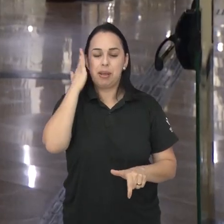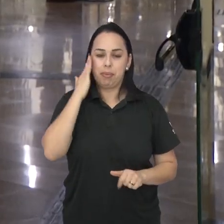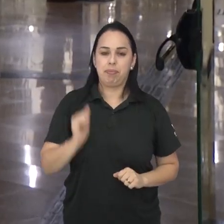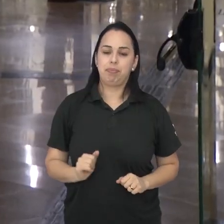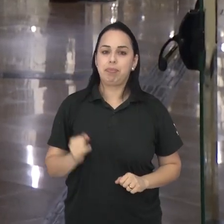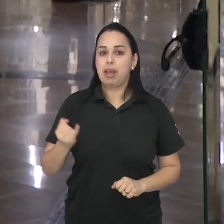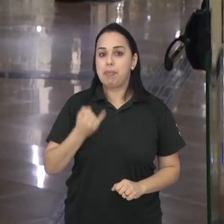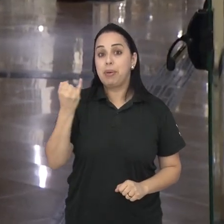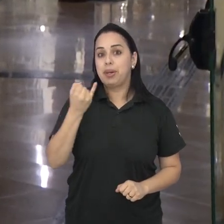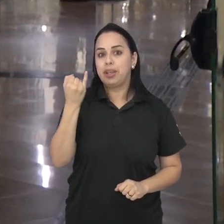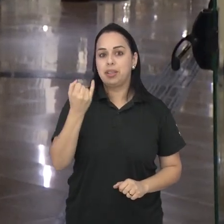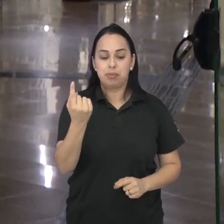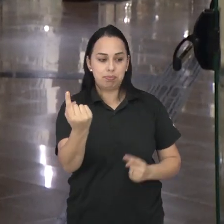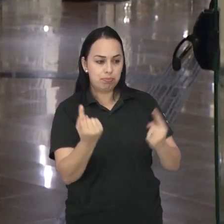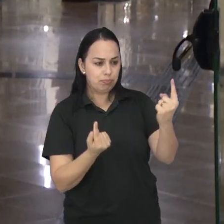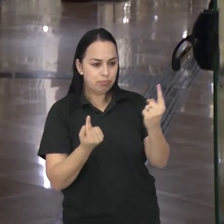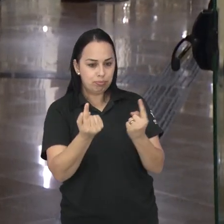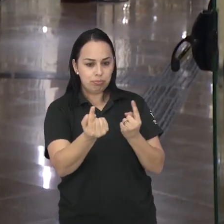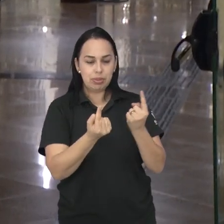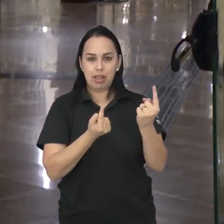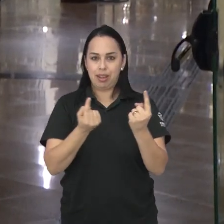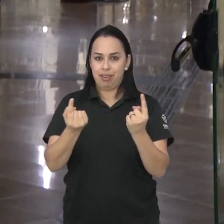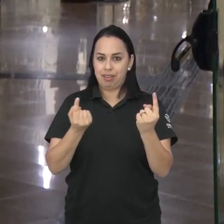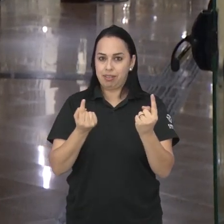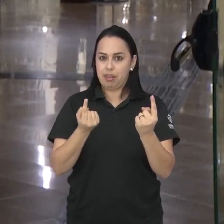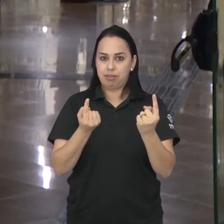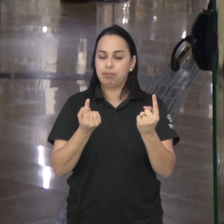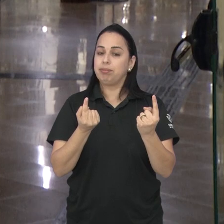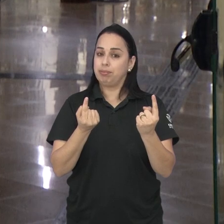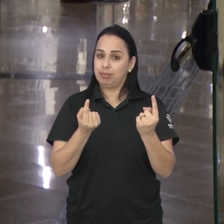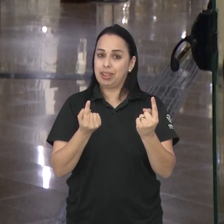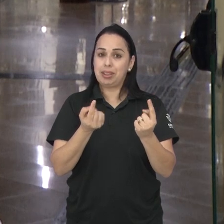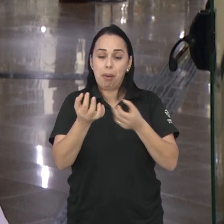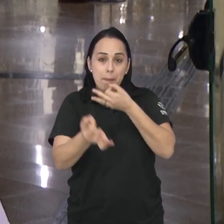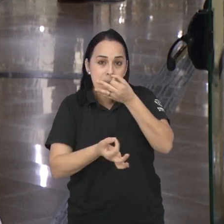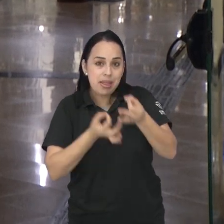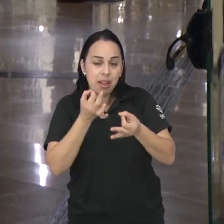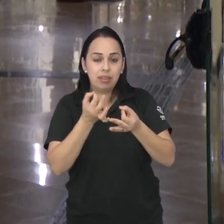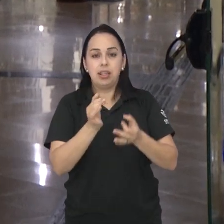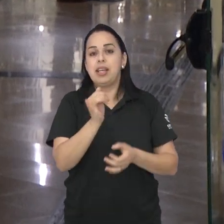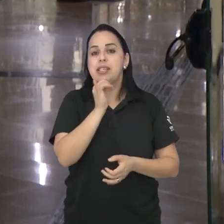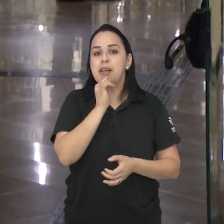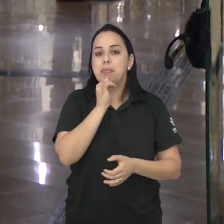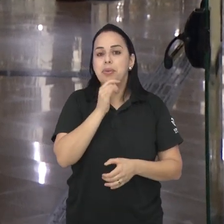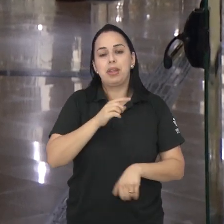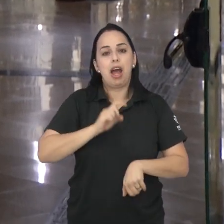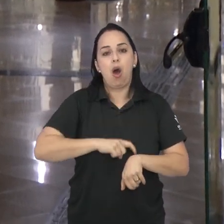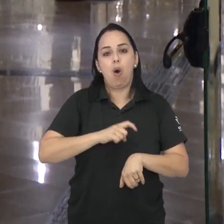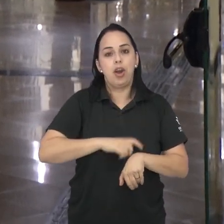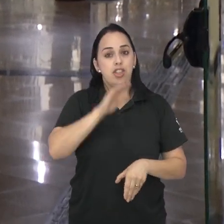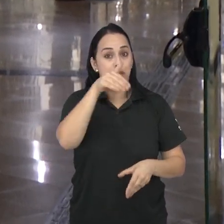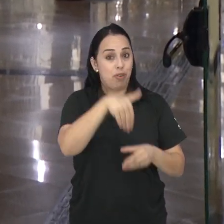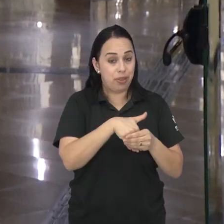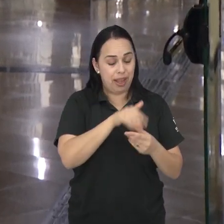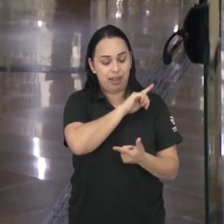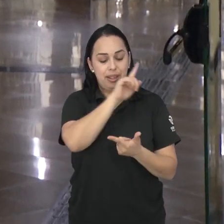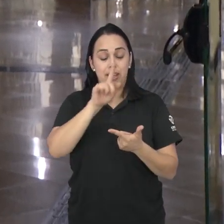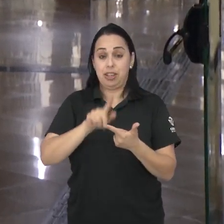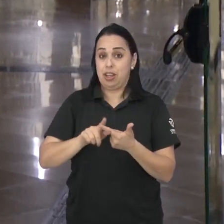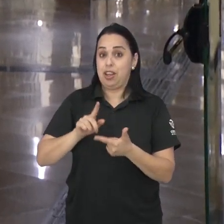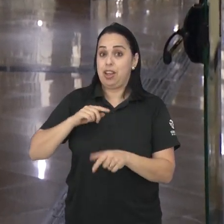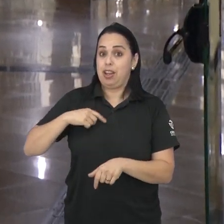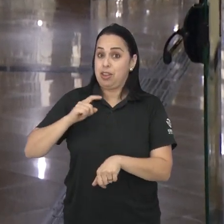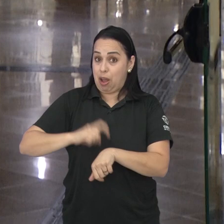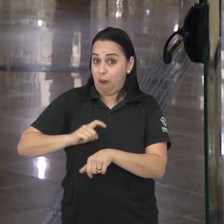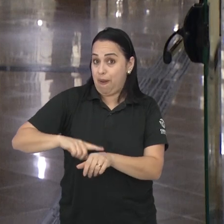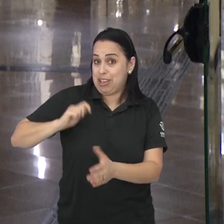fala que é importante a participação da população nos vários momentos. No momento de se eleger os candidatos, no momento de